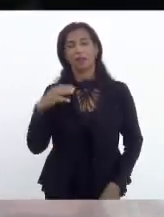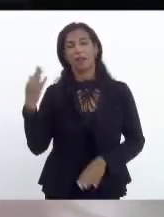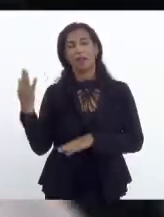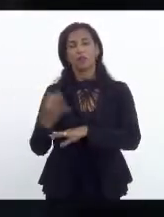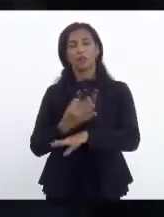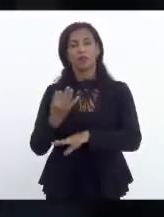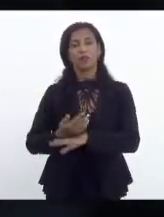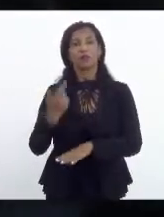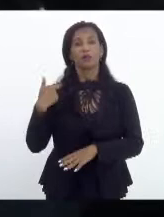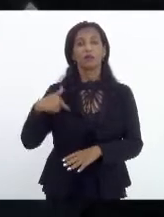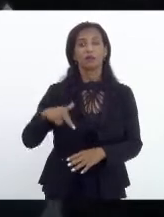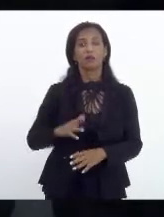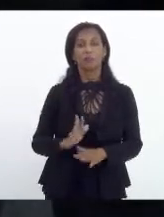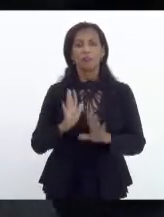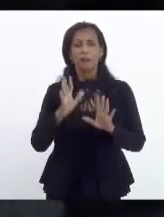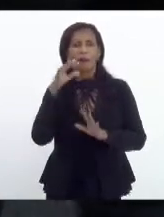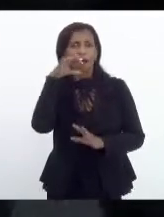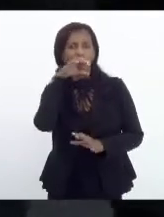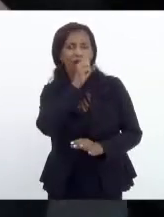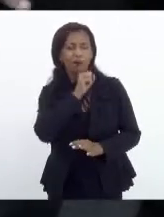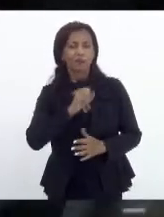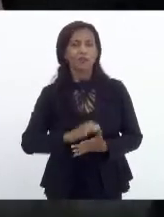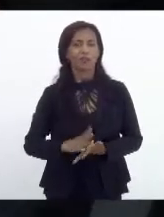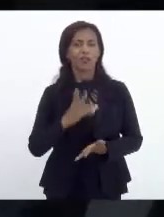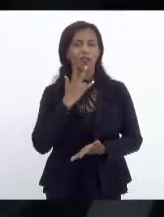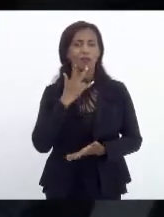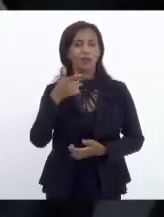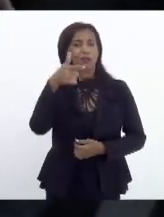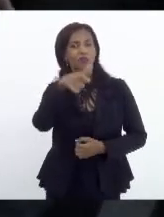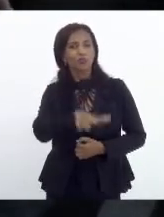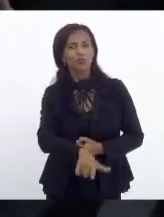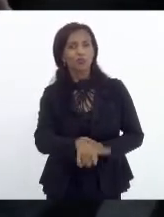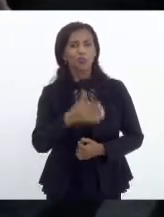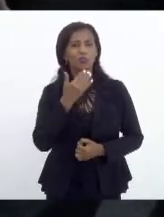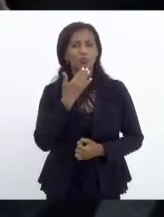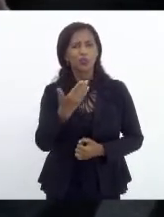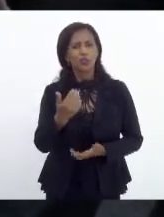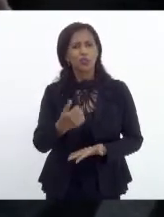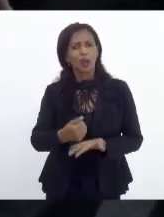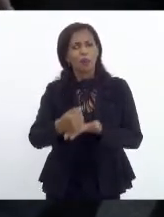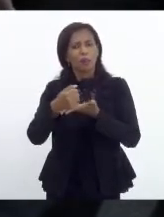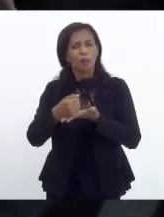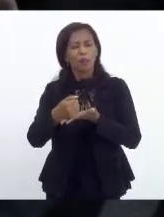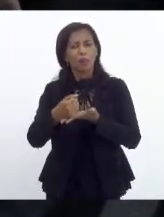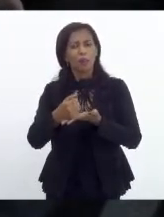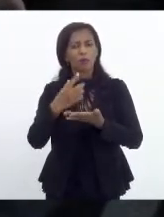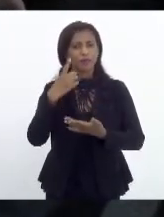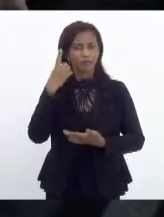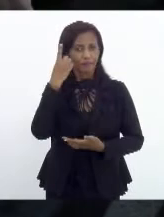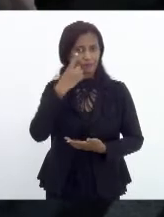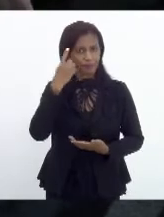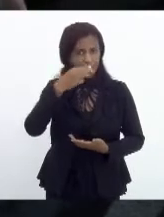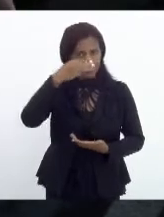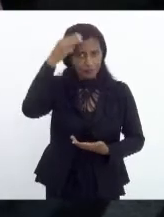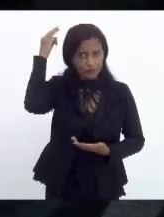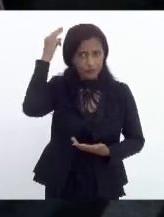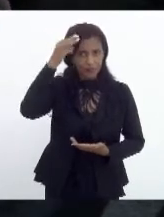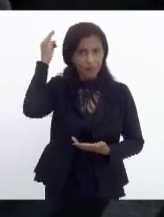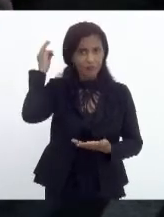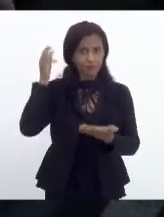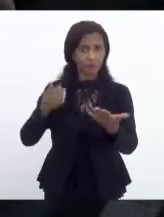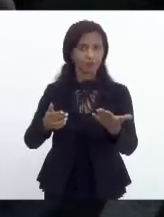intolerância religiosa, mas rapidamente eu queria mais uma vez pedir o apoio do deputado Márcio